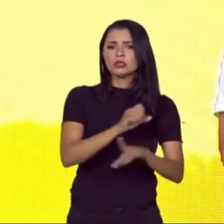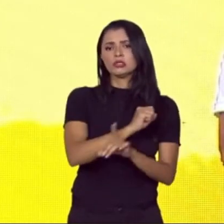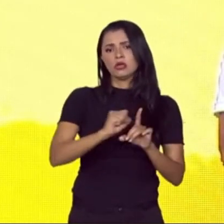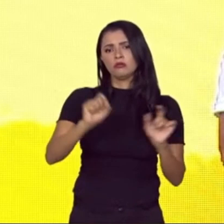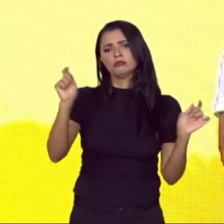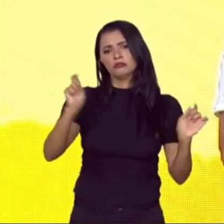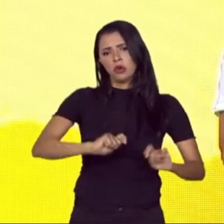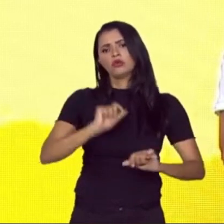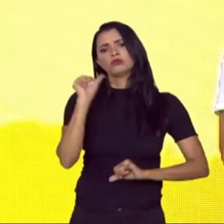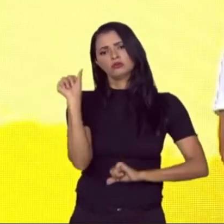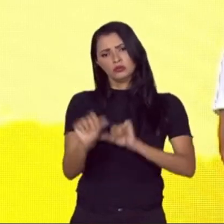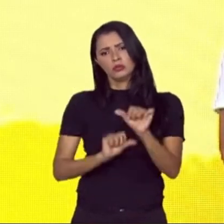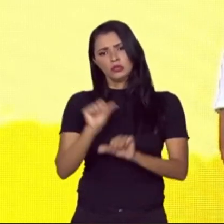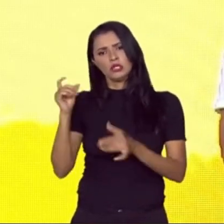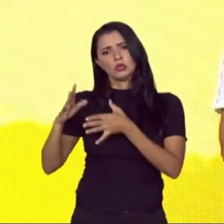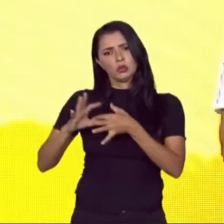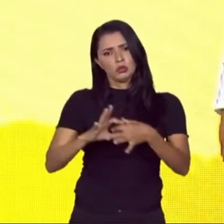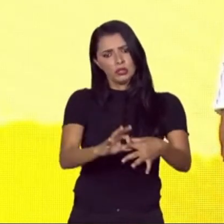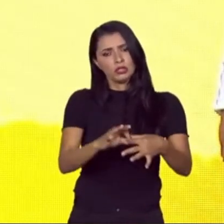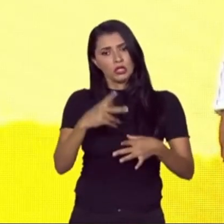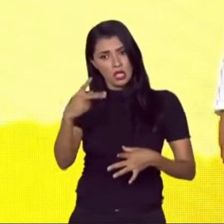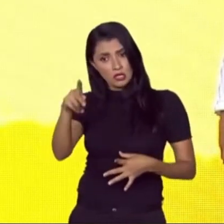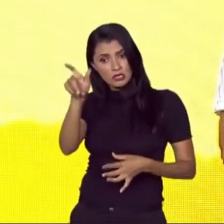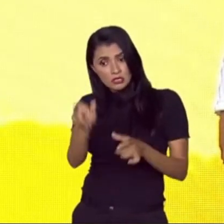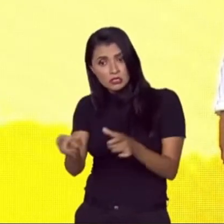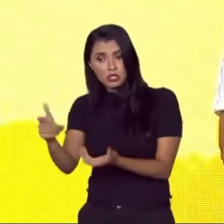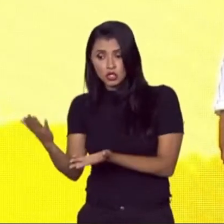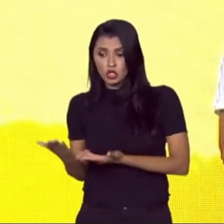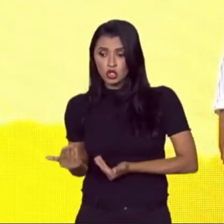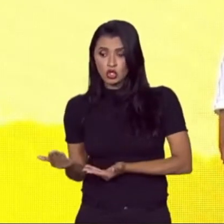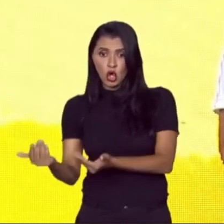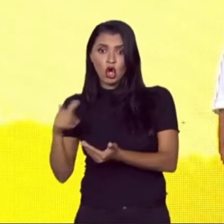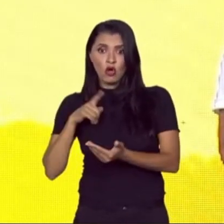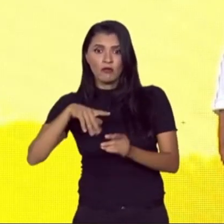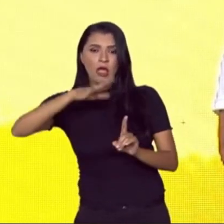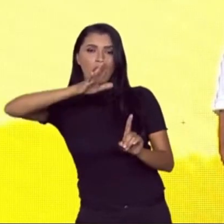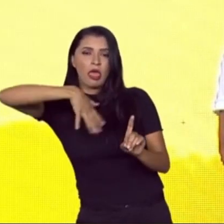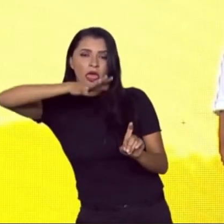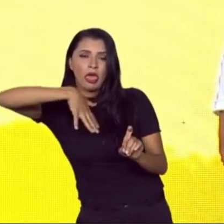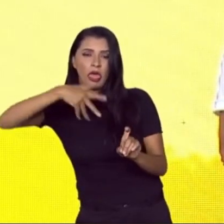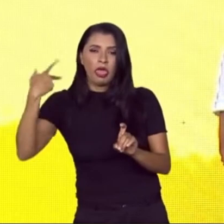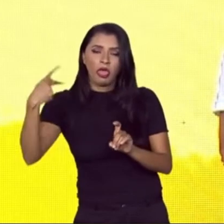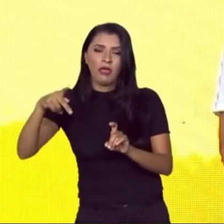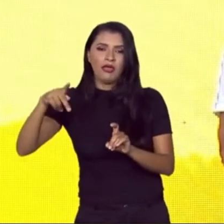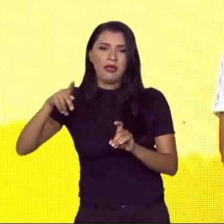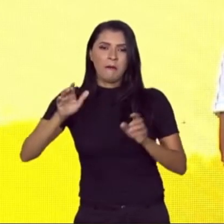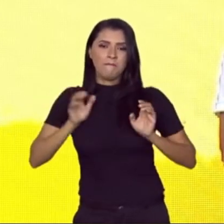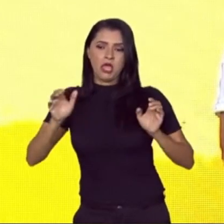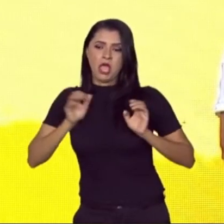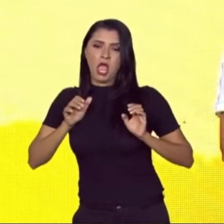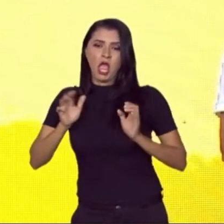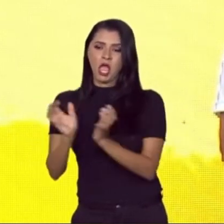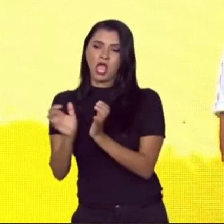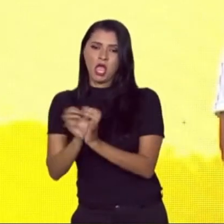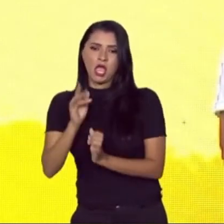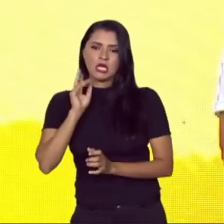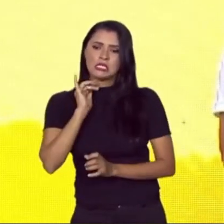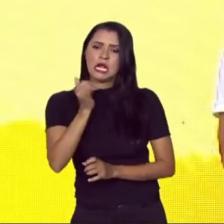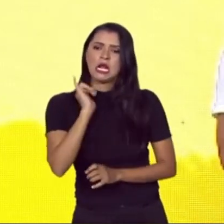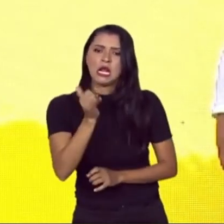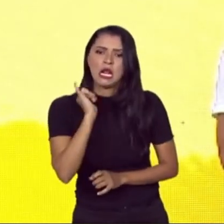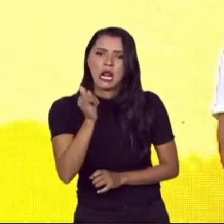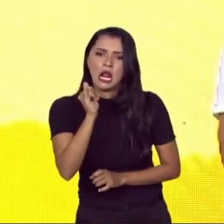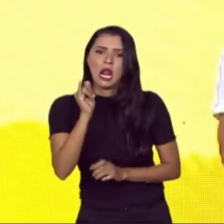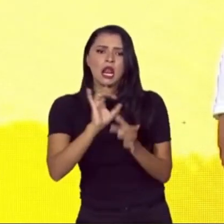social. Esses jovens estão demolindo um mito propagado pelas elites que sempre tiveram